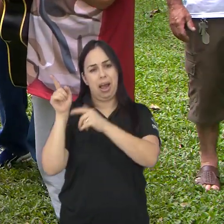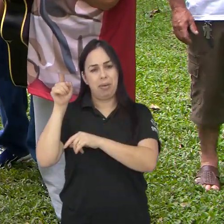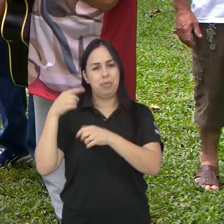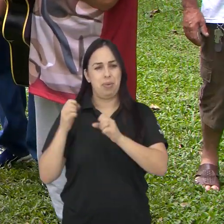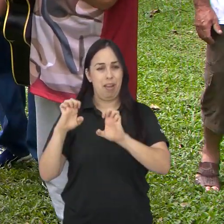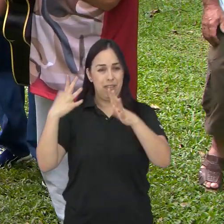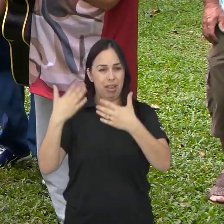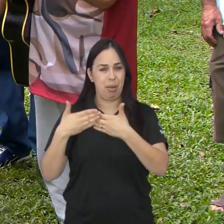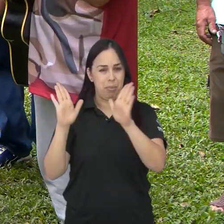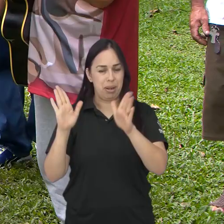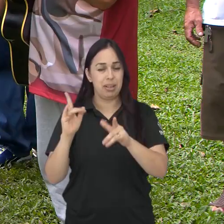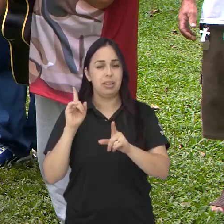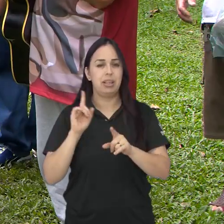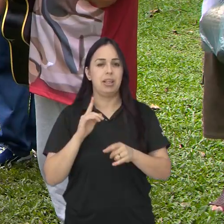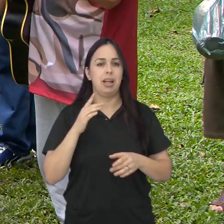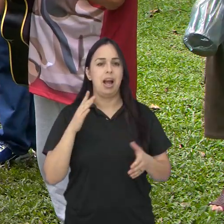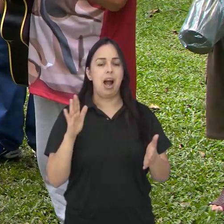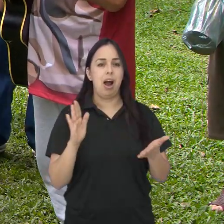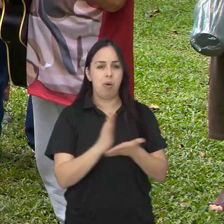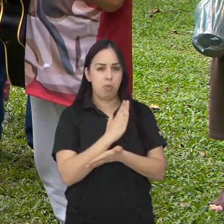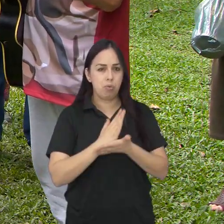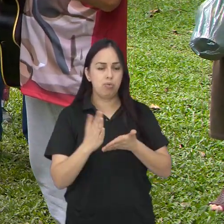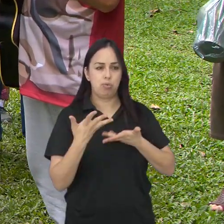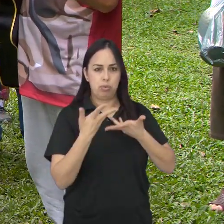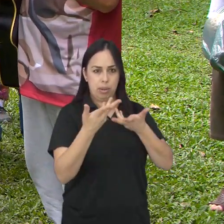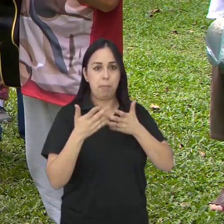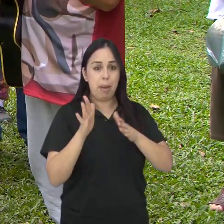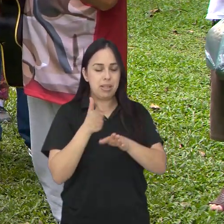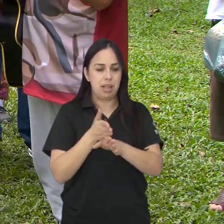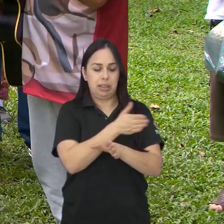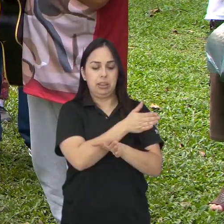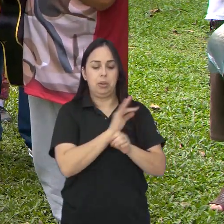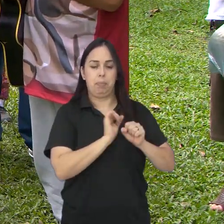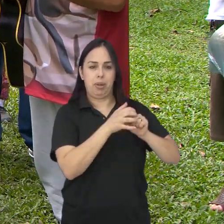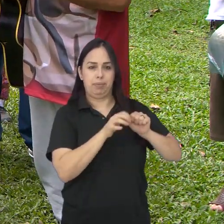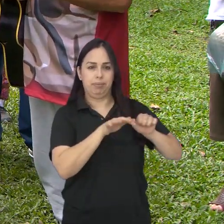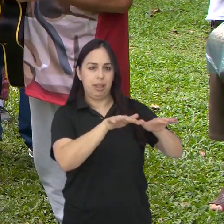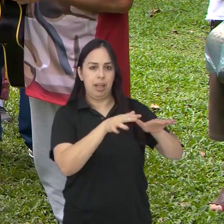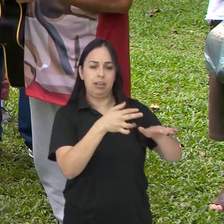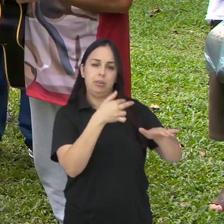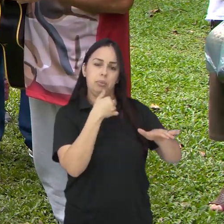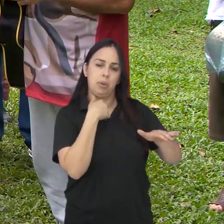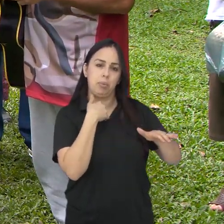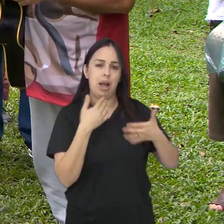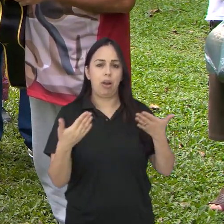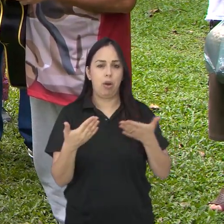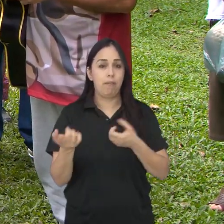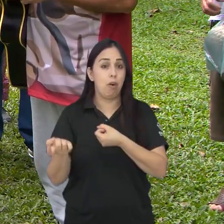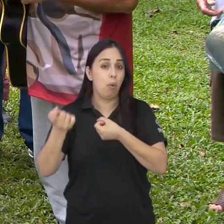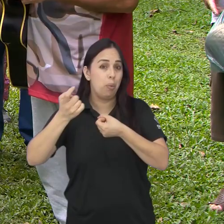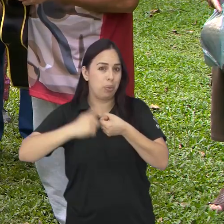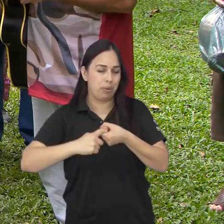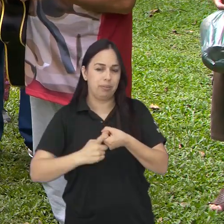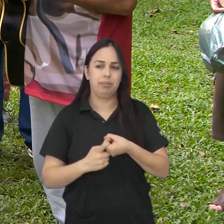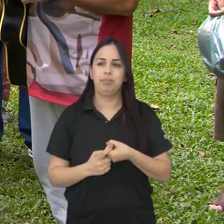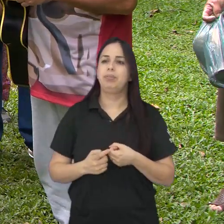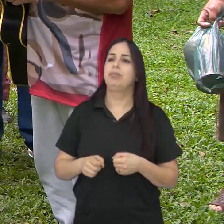outros convites, mas devido ao problema da pandemia, nós não pudemos ir. Né? Tá retornando agora,